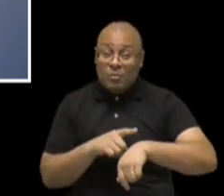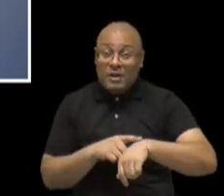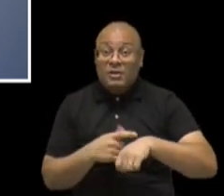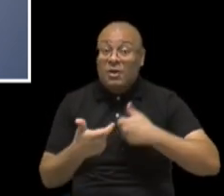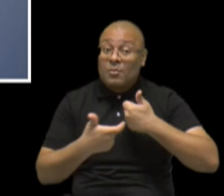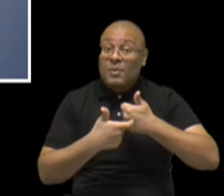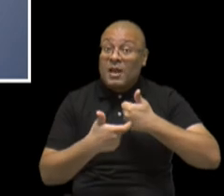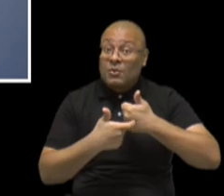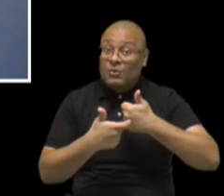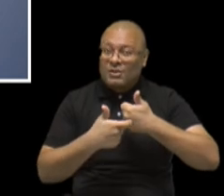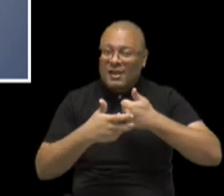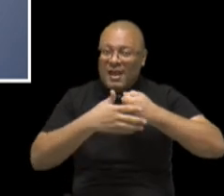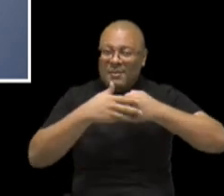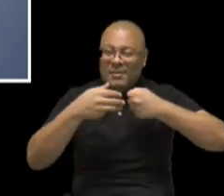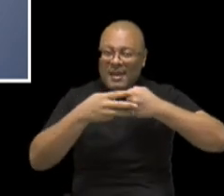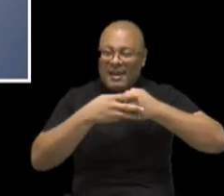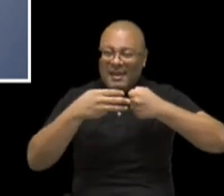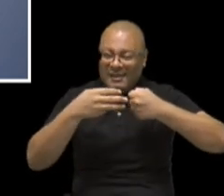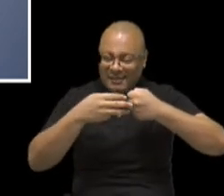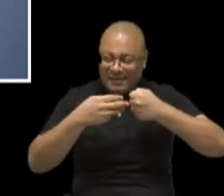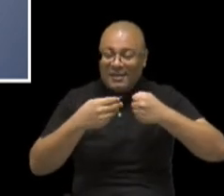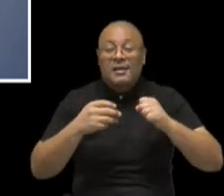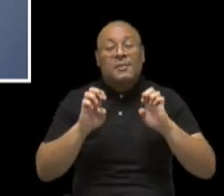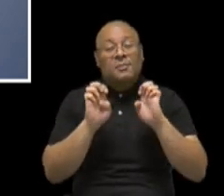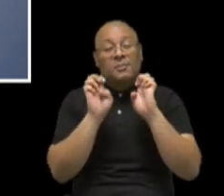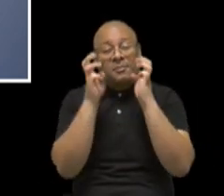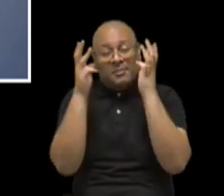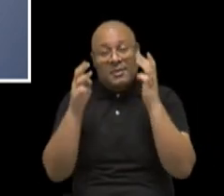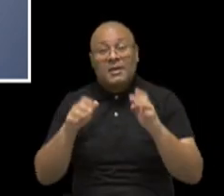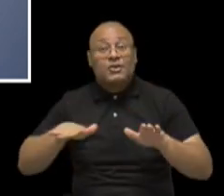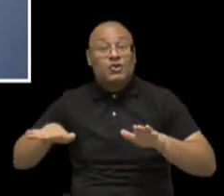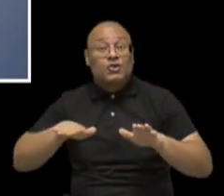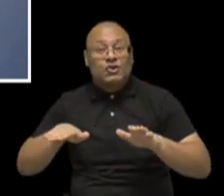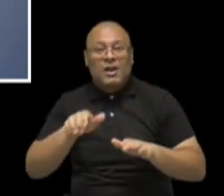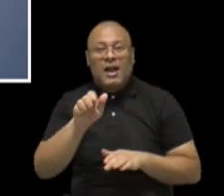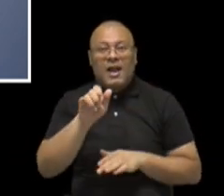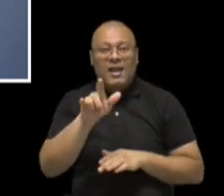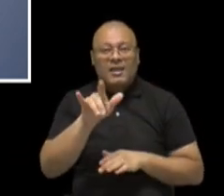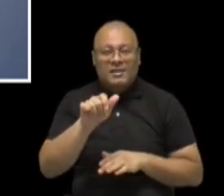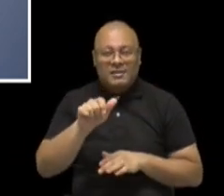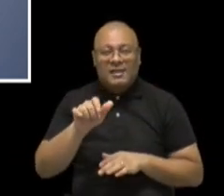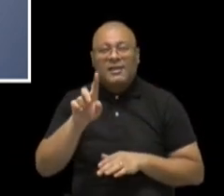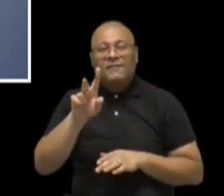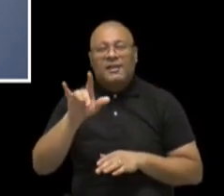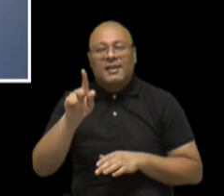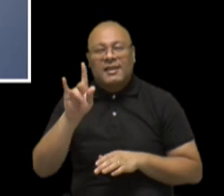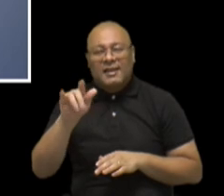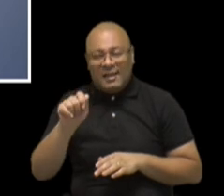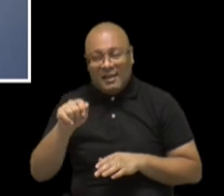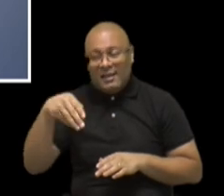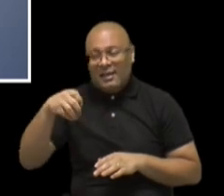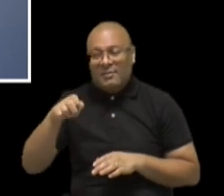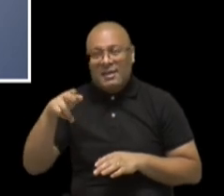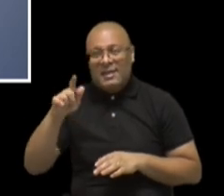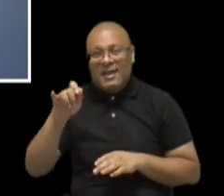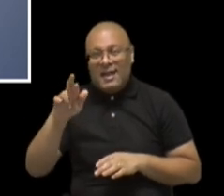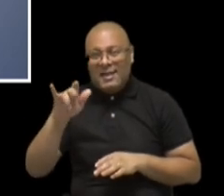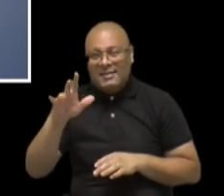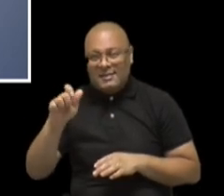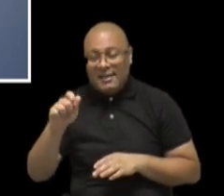a nossa playlist criada especialmente para o evento pelas DJs Aisha Imbiquila e Aminá Garcia. E